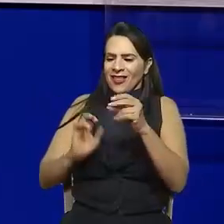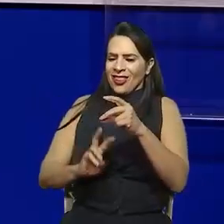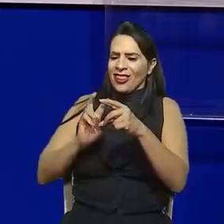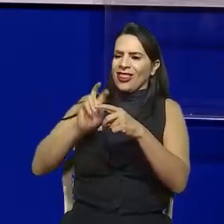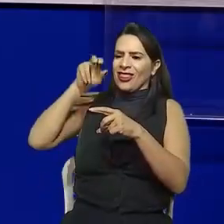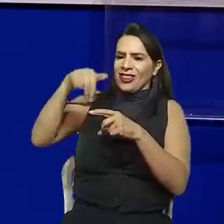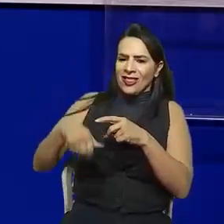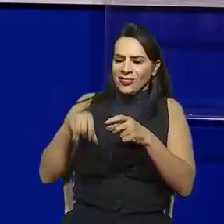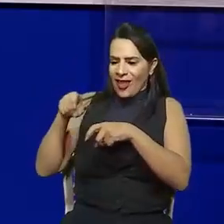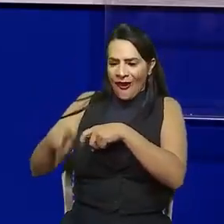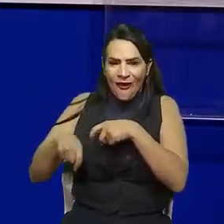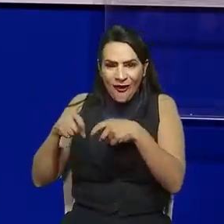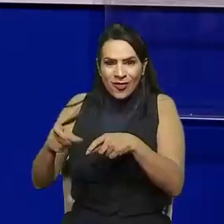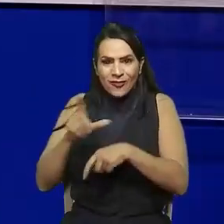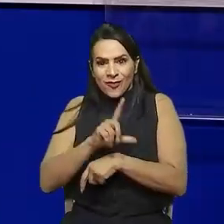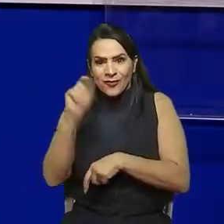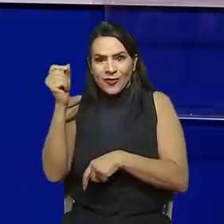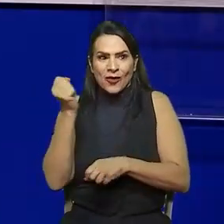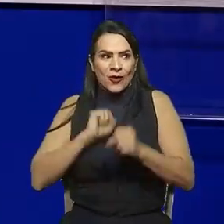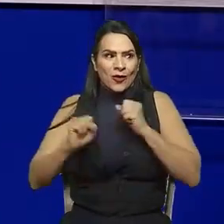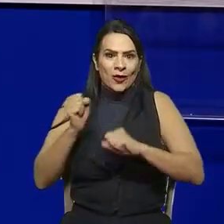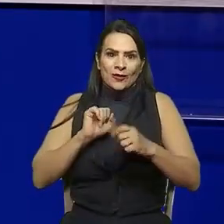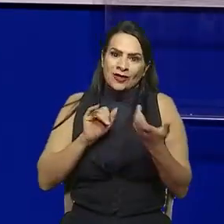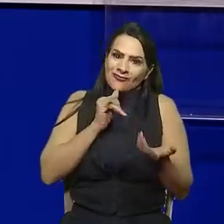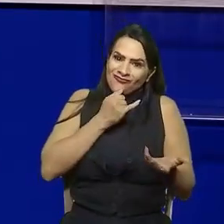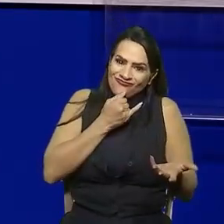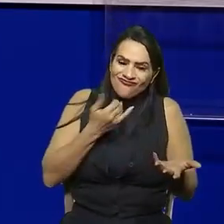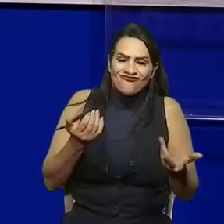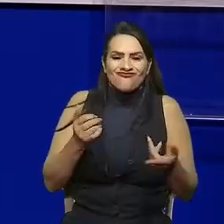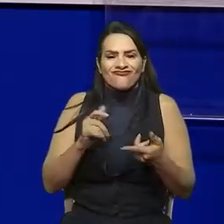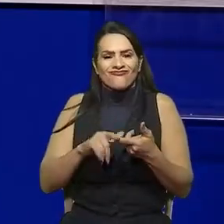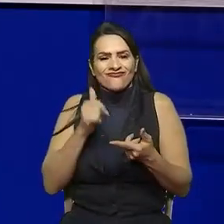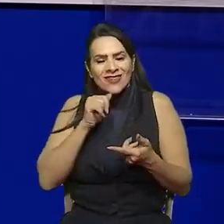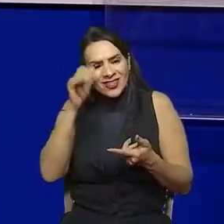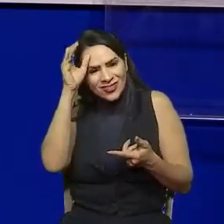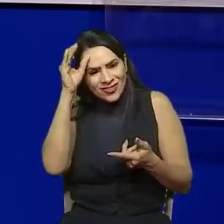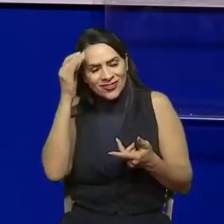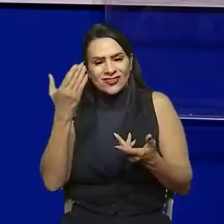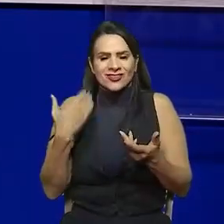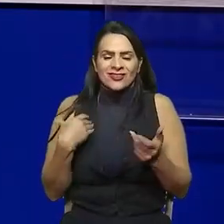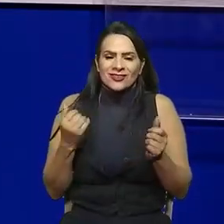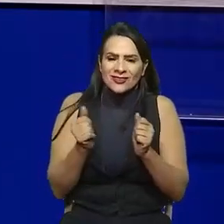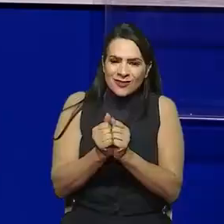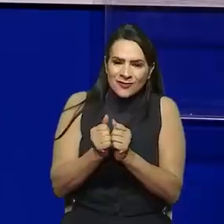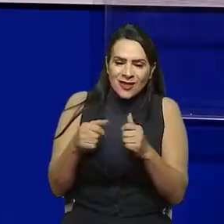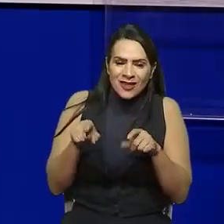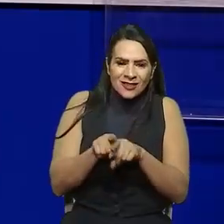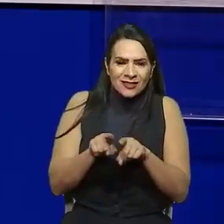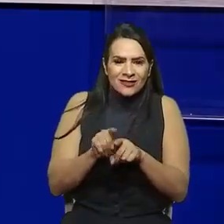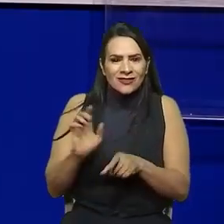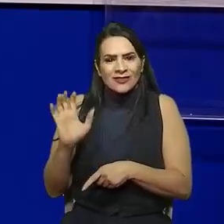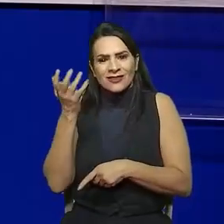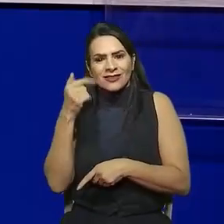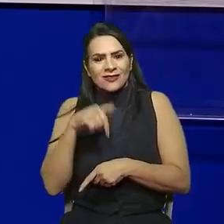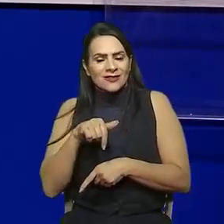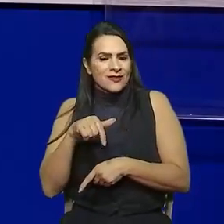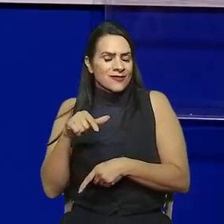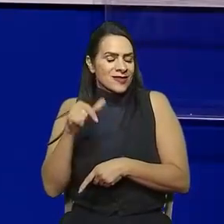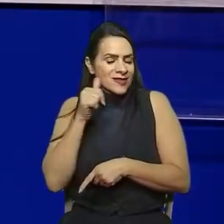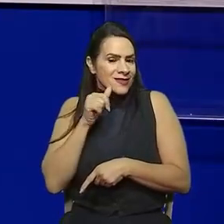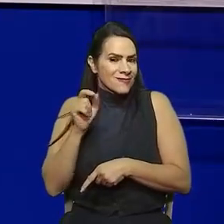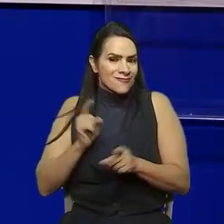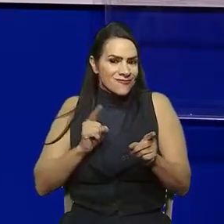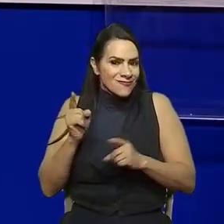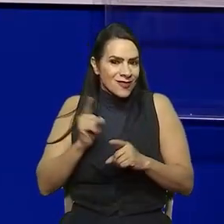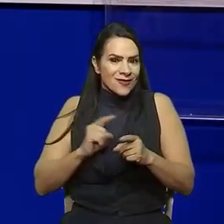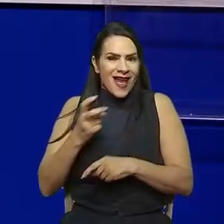aquela agonia para ir embora, assim, meio constrangida, minhas tias, né? Porque, afinal de contas, teve essa situação. E aí a gente foi